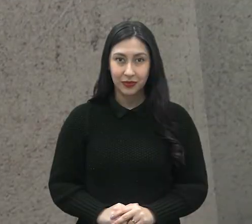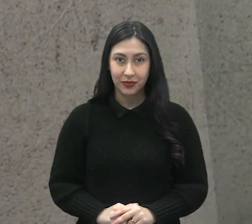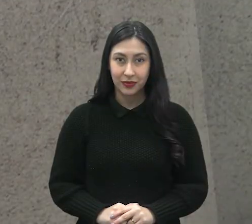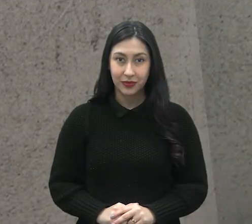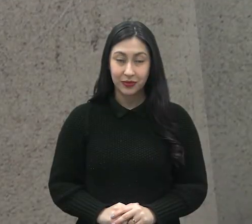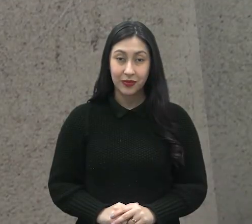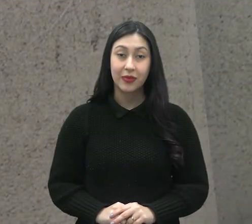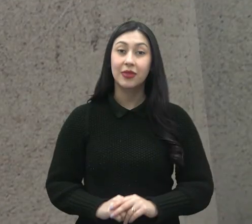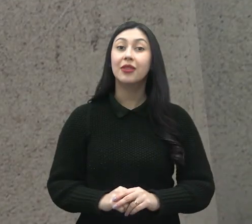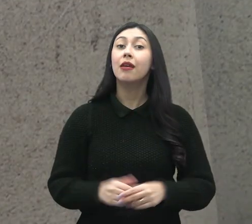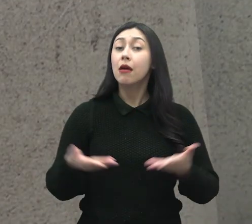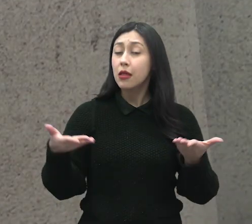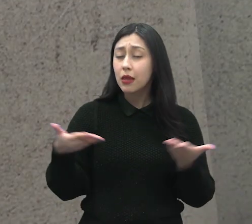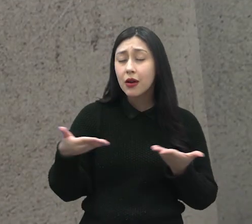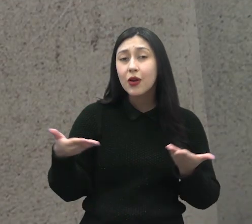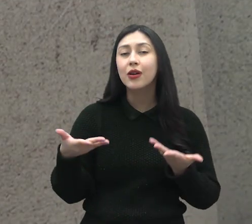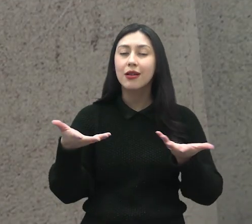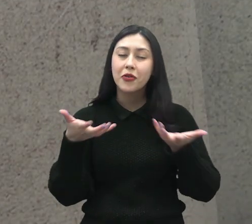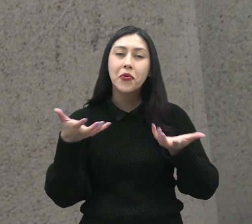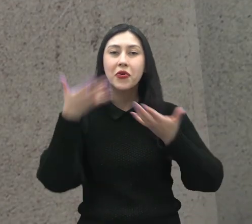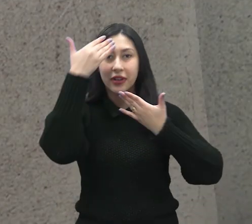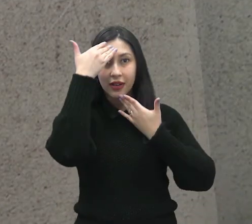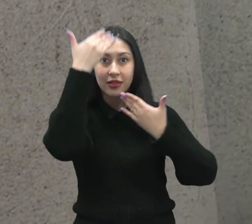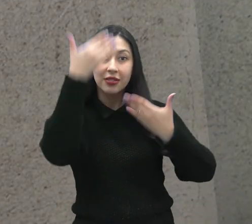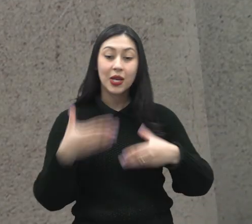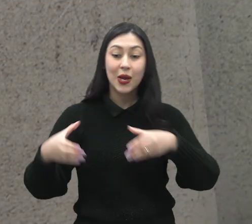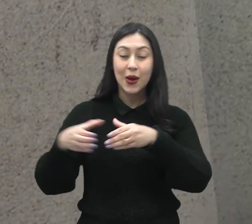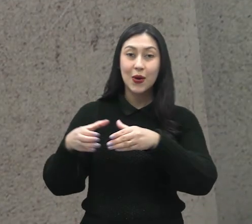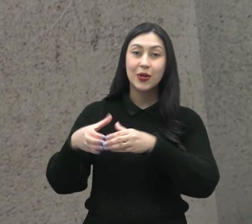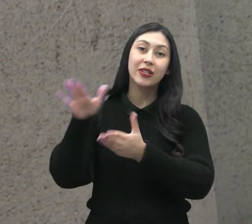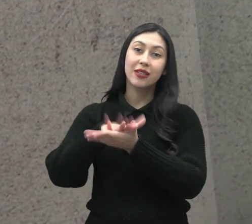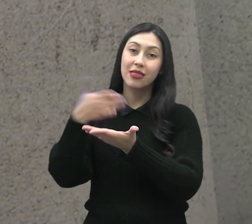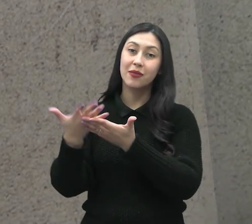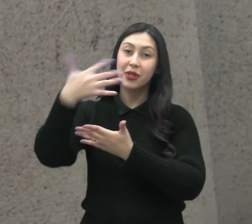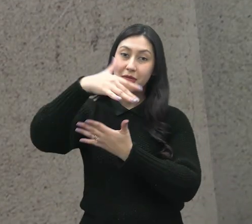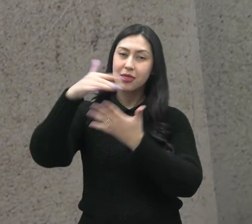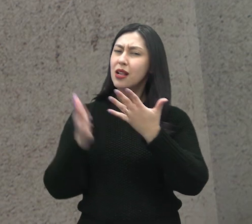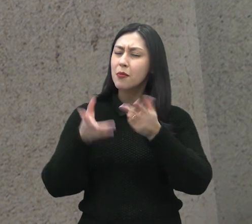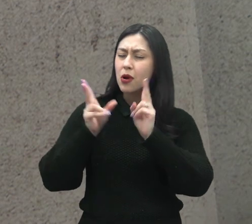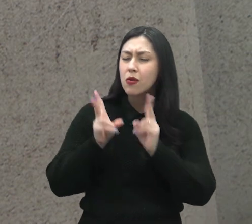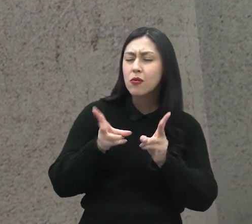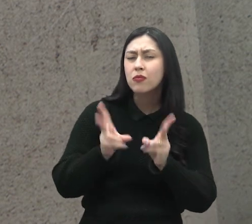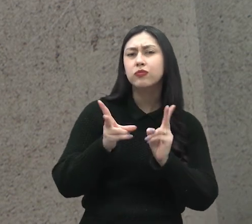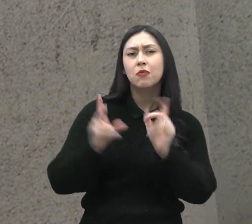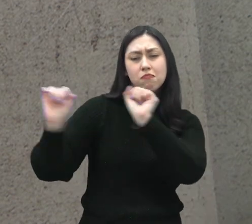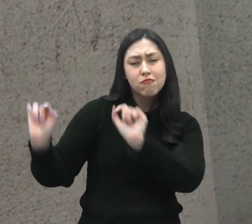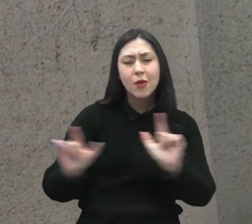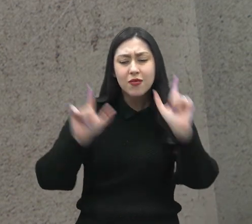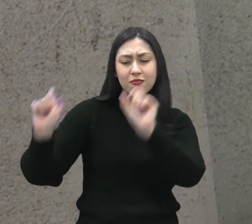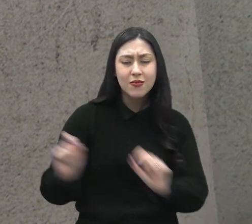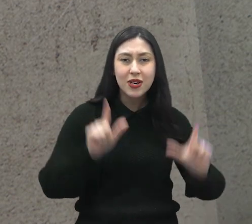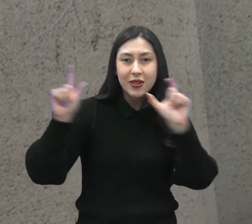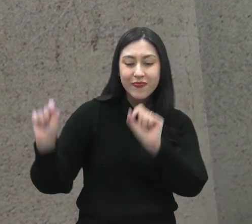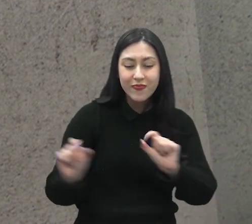E antes da gente começar então o programa, eu quero agradecer a nossa equipe de Libras, que todo o programa, em toda a programação